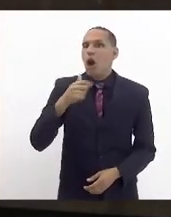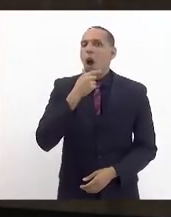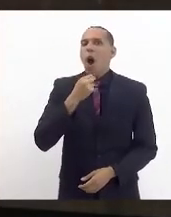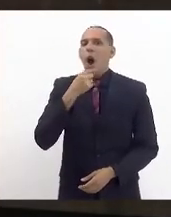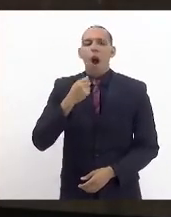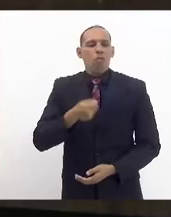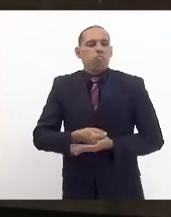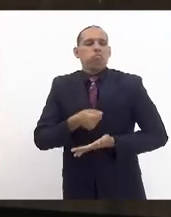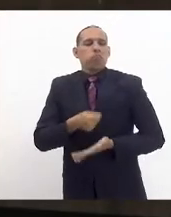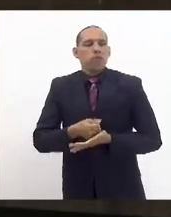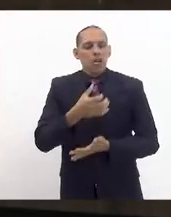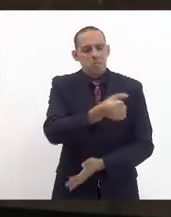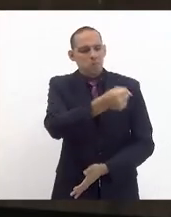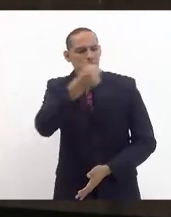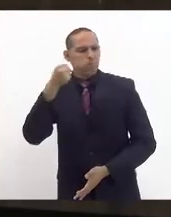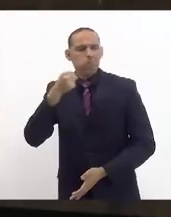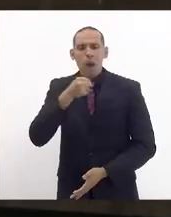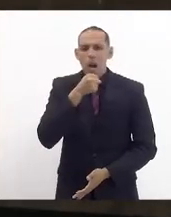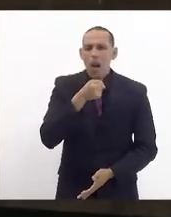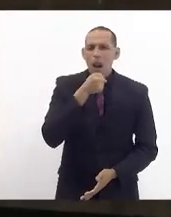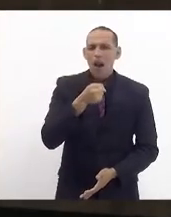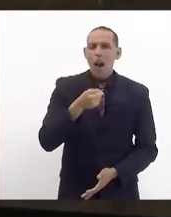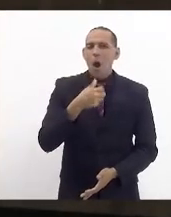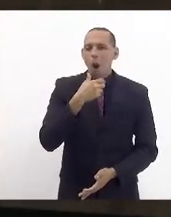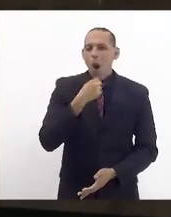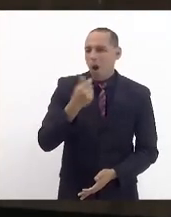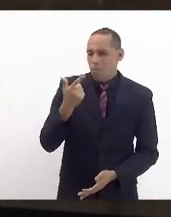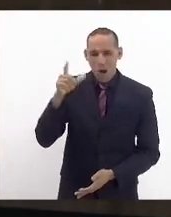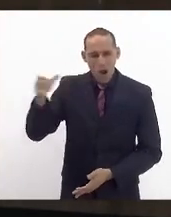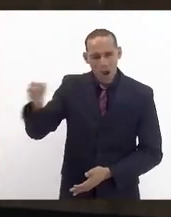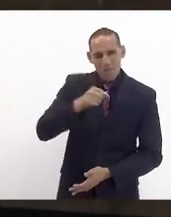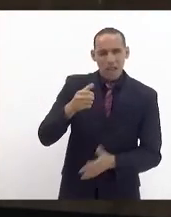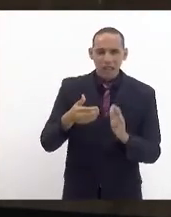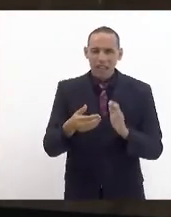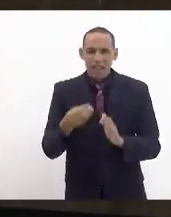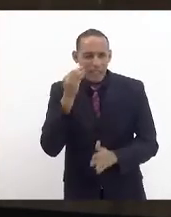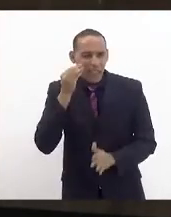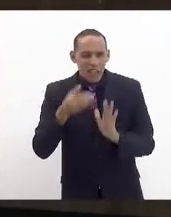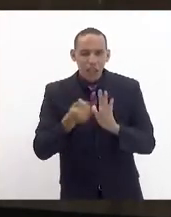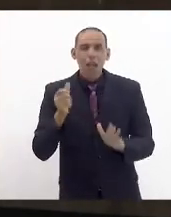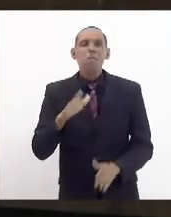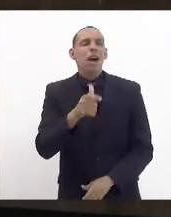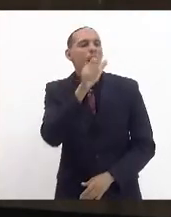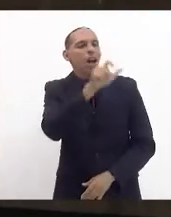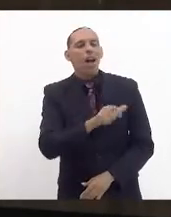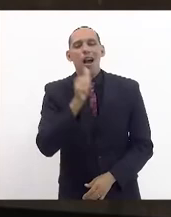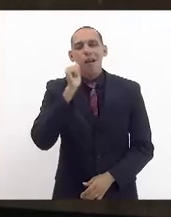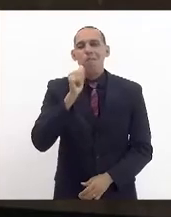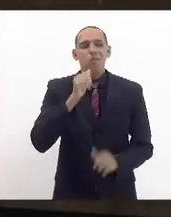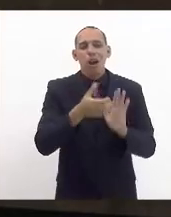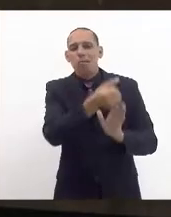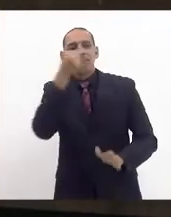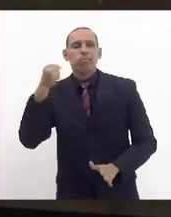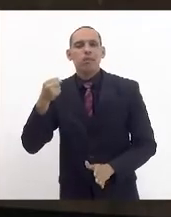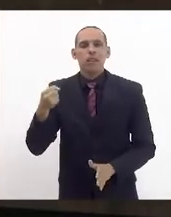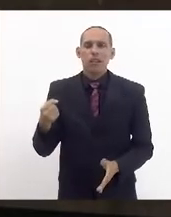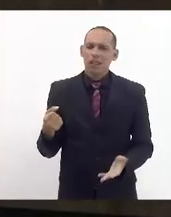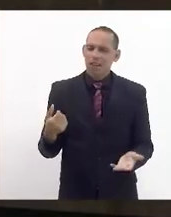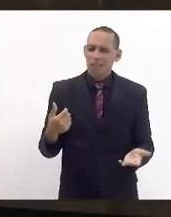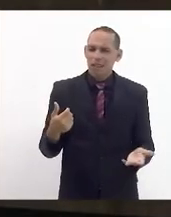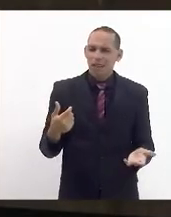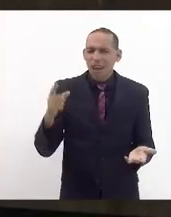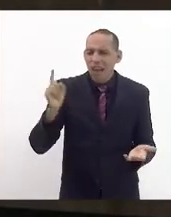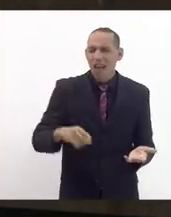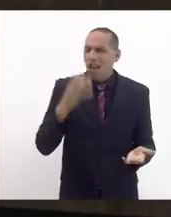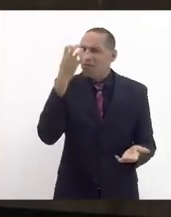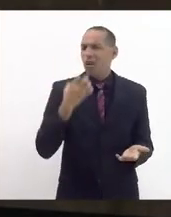valentão puxar o microfone de um homem que estivesse aqui em discussão, mas puxou o microfone da deputada Dani Monteiro. Eu acho isso